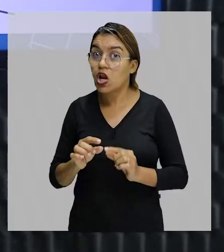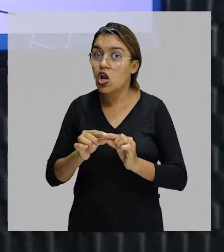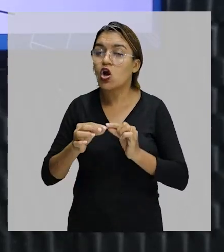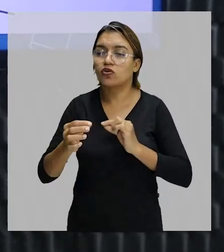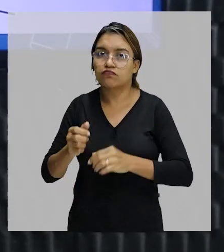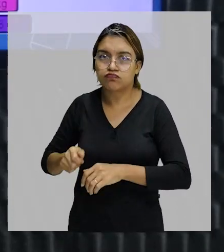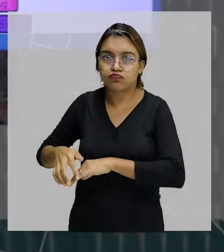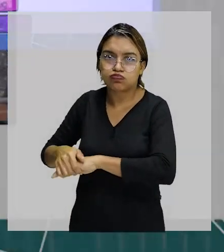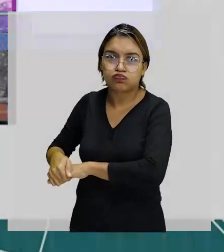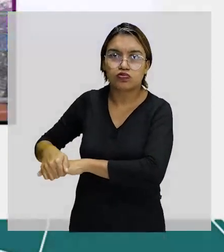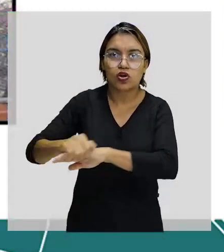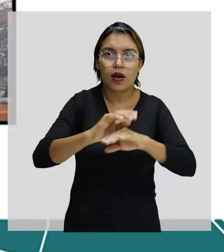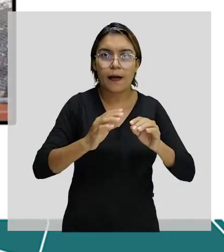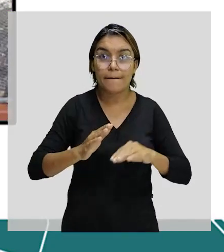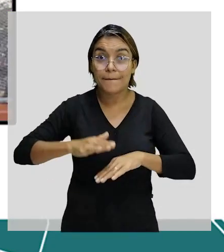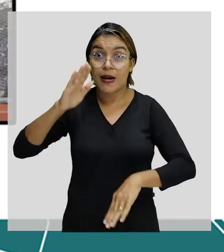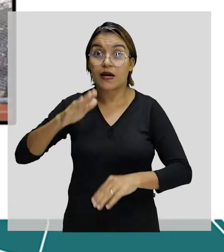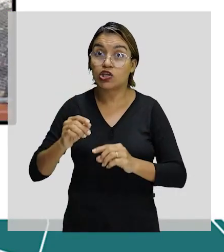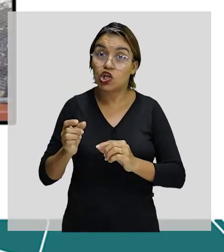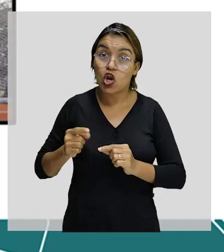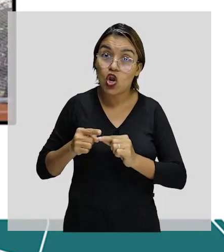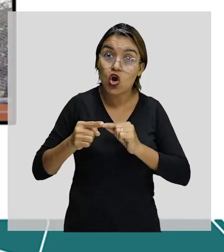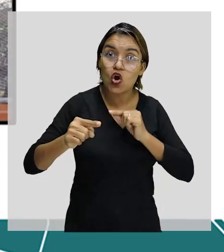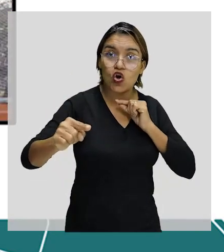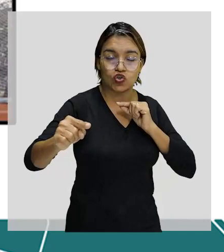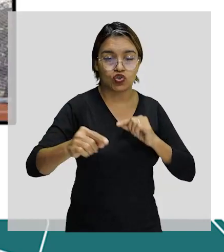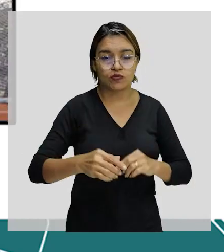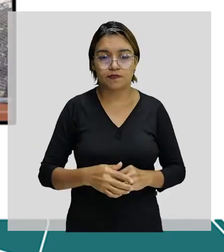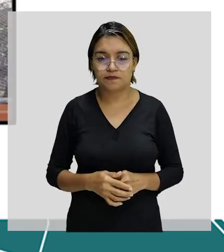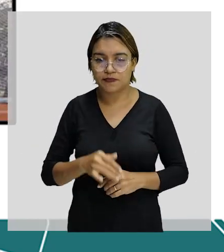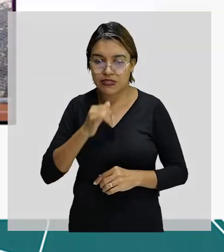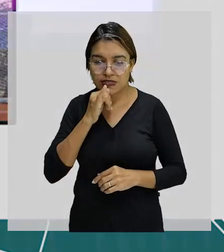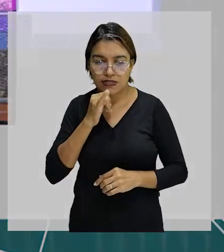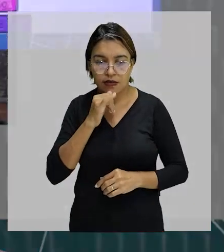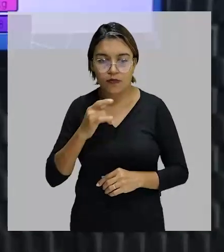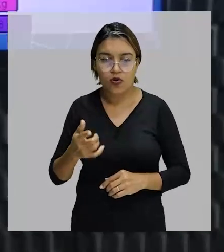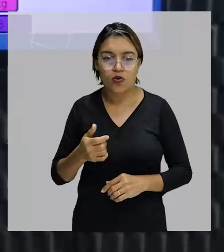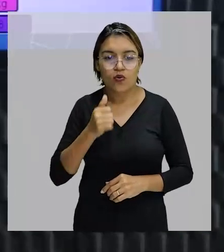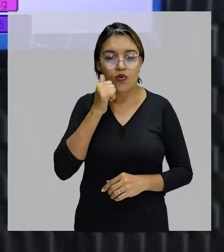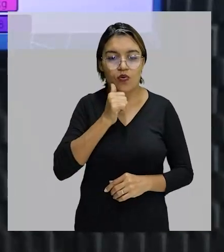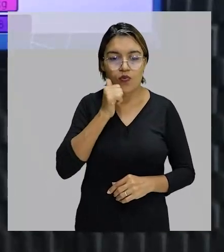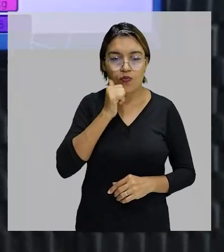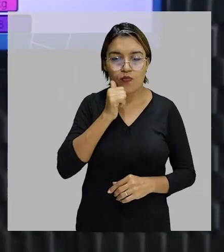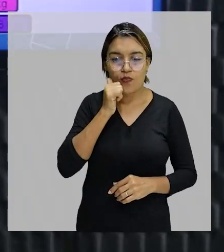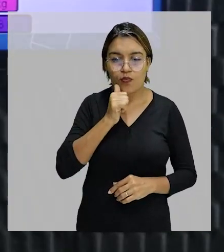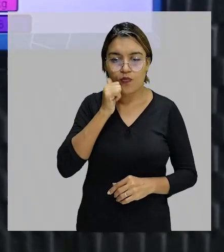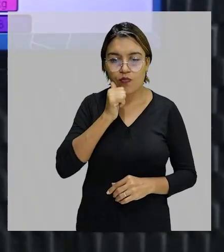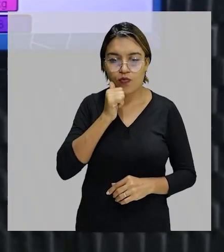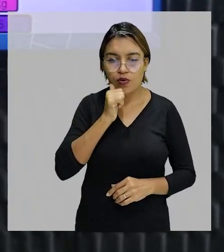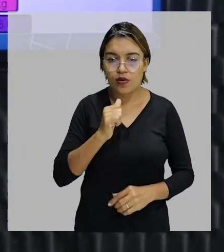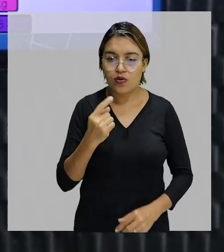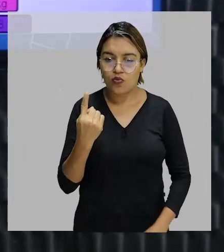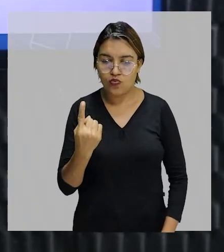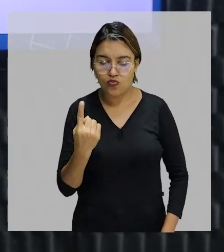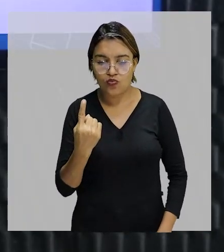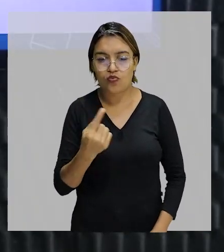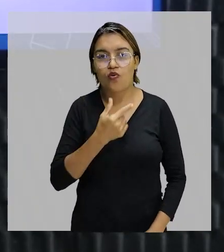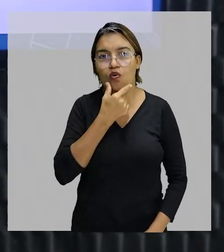mais distante, né? As especificações, o disco do masculino tem 2 kg, do feminino 1